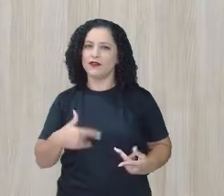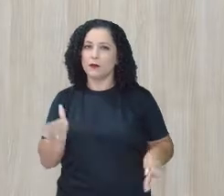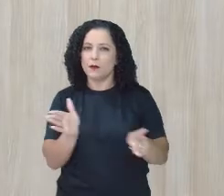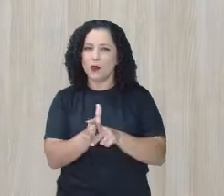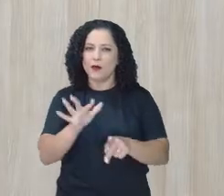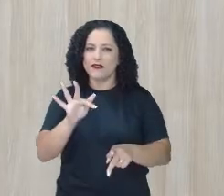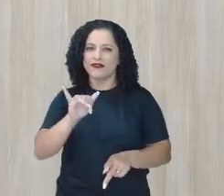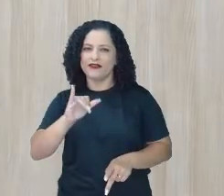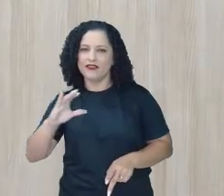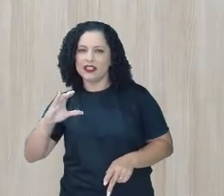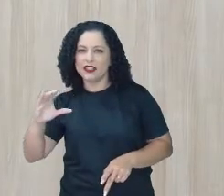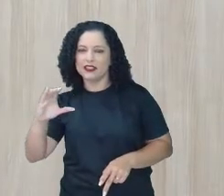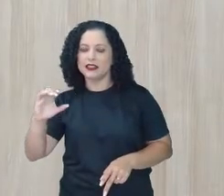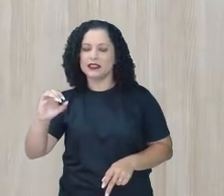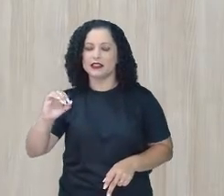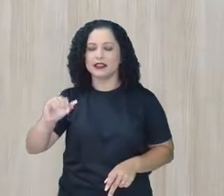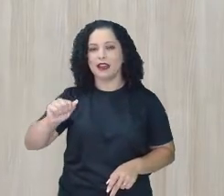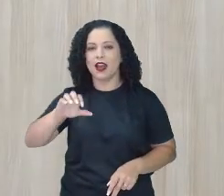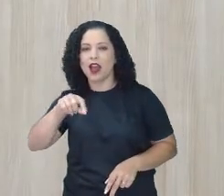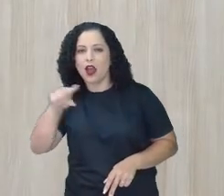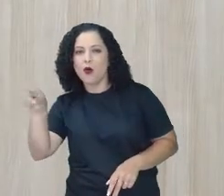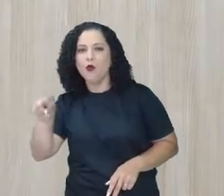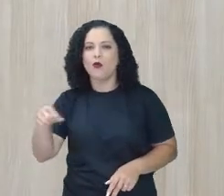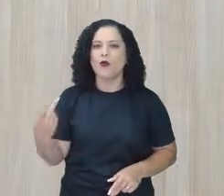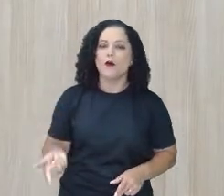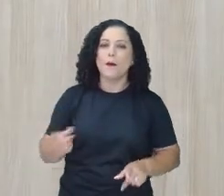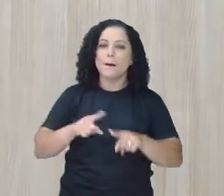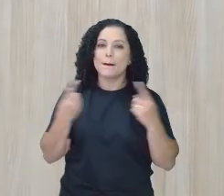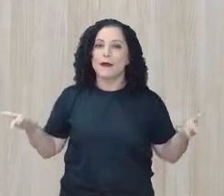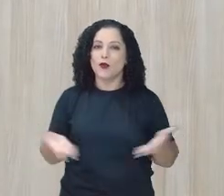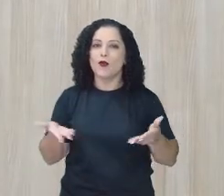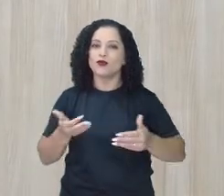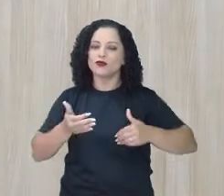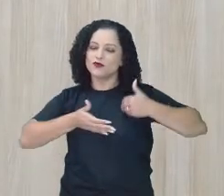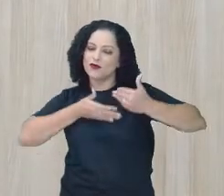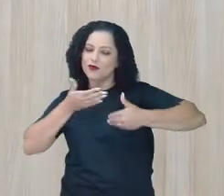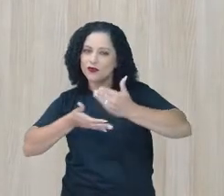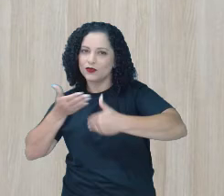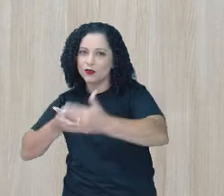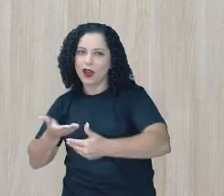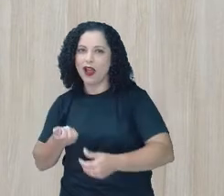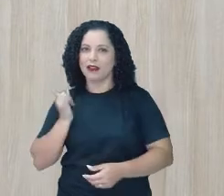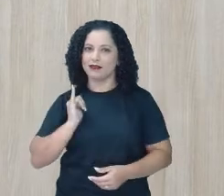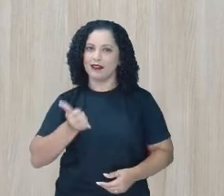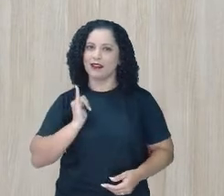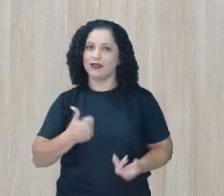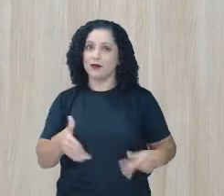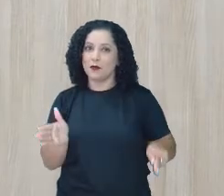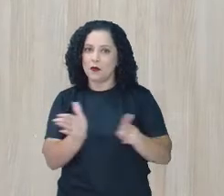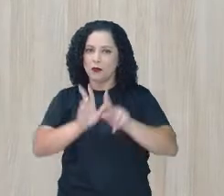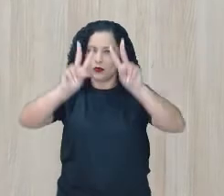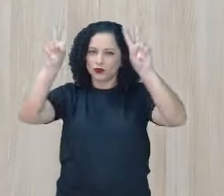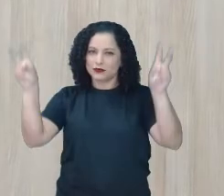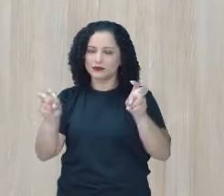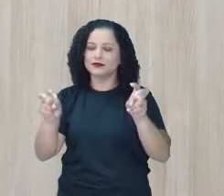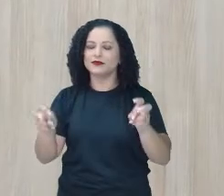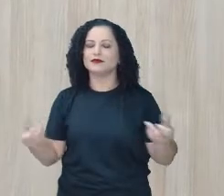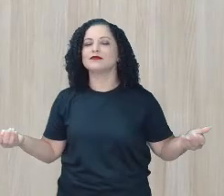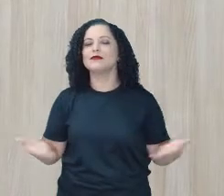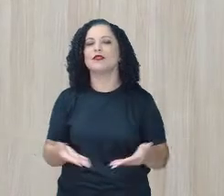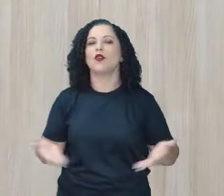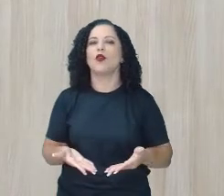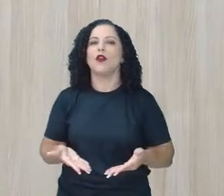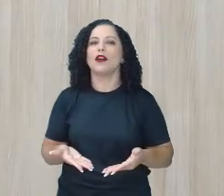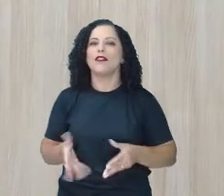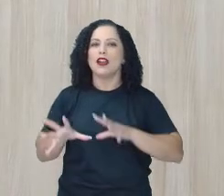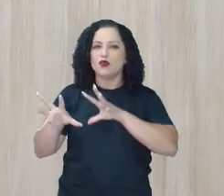e a não ficção. Mas hoje a gente dá continuidade a essa narrativa de ficção e a gente vai